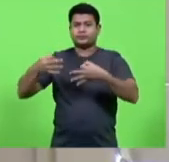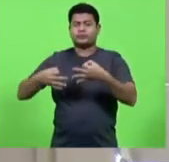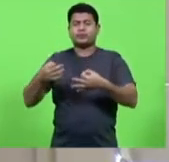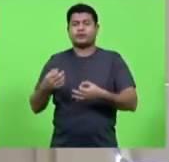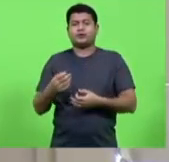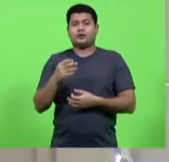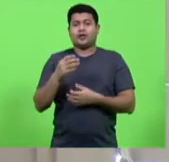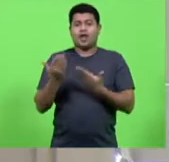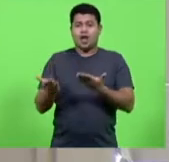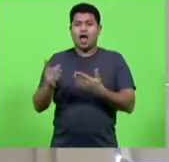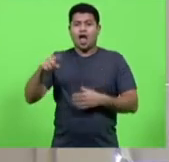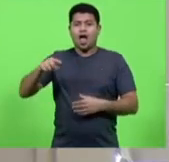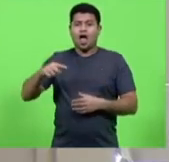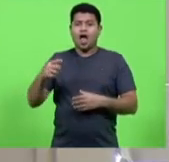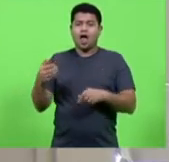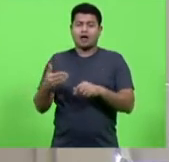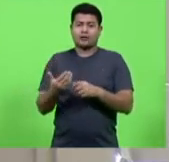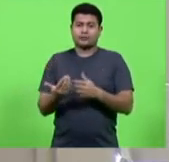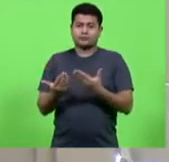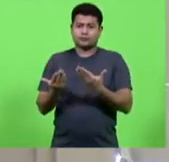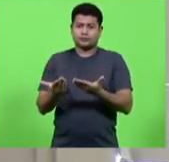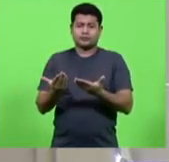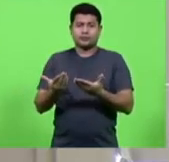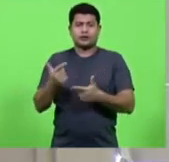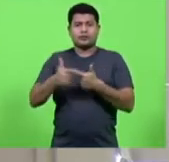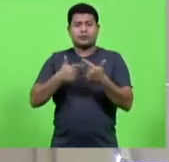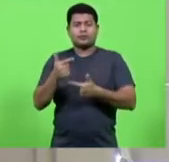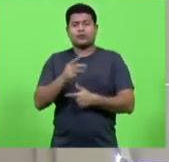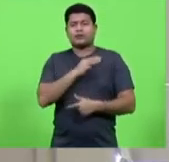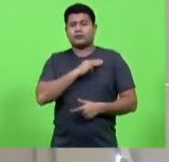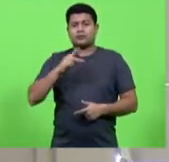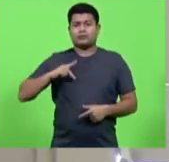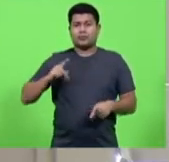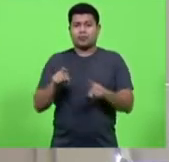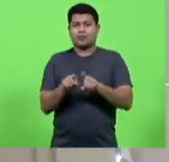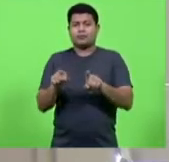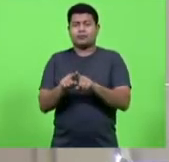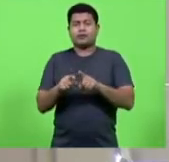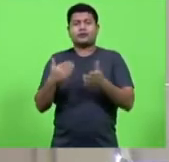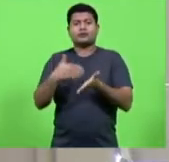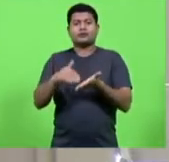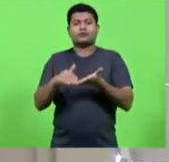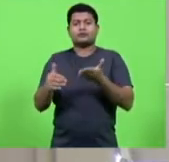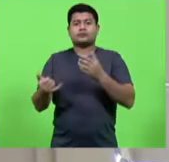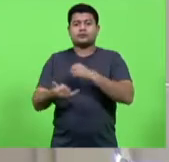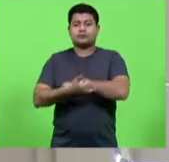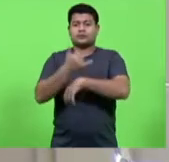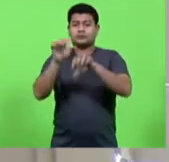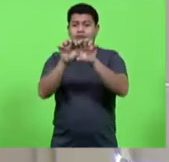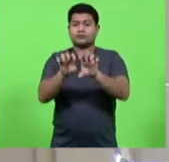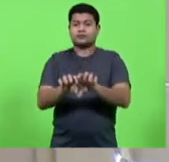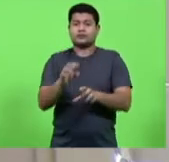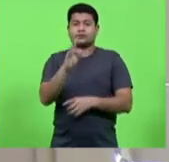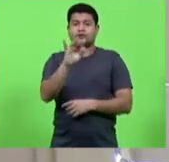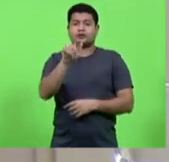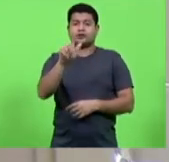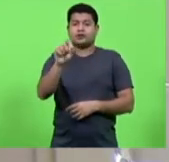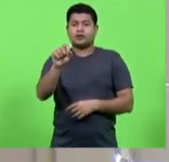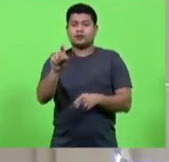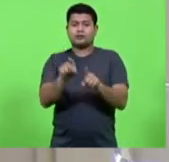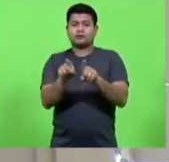Ministério Público, o secretário de Infraestrutura do Estado, senhor Tiago Vieira, o doutor